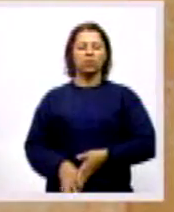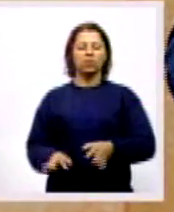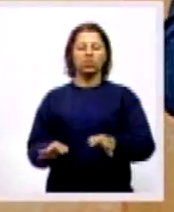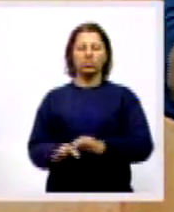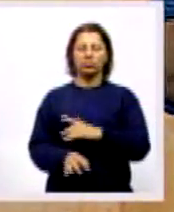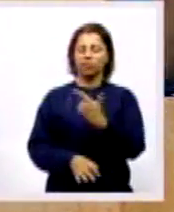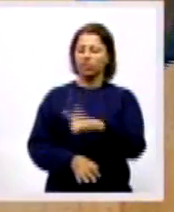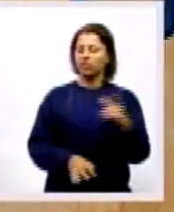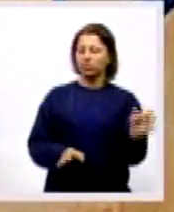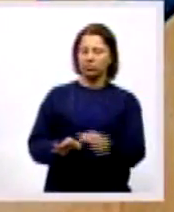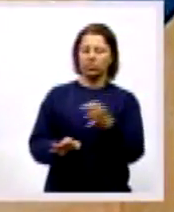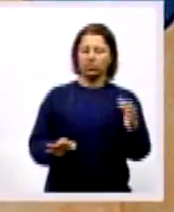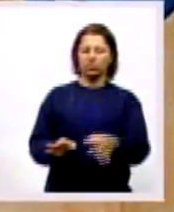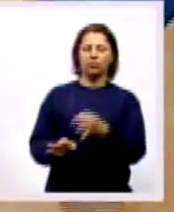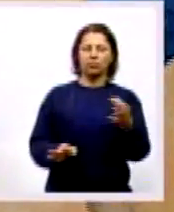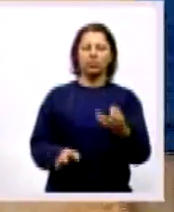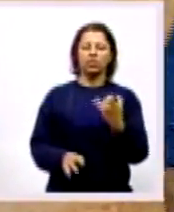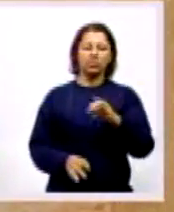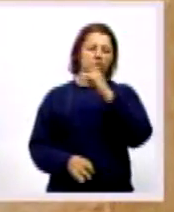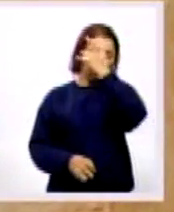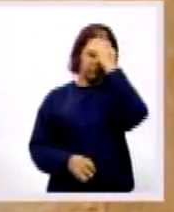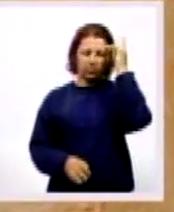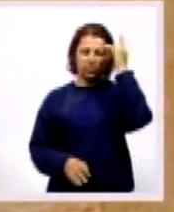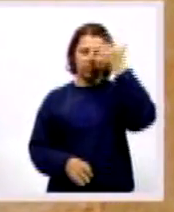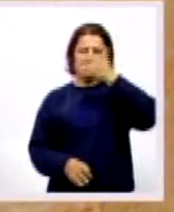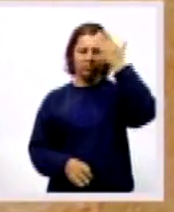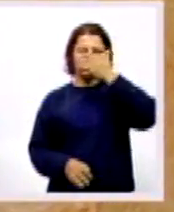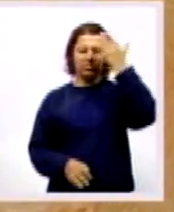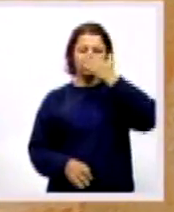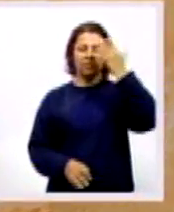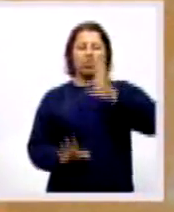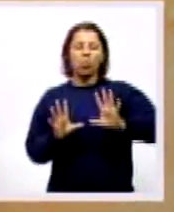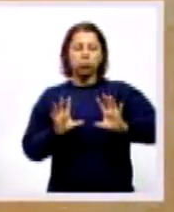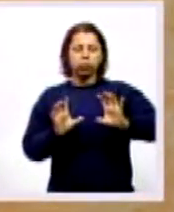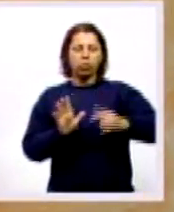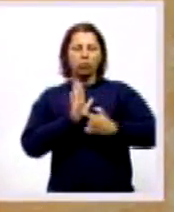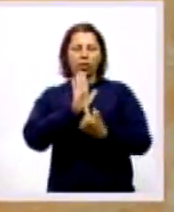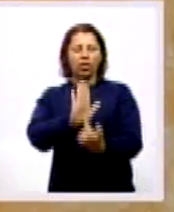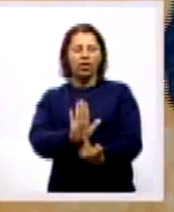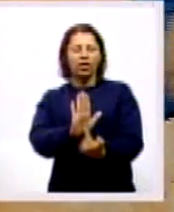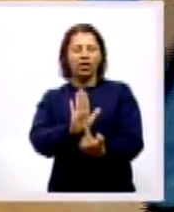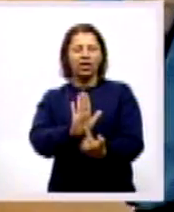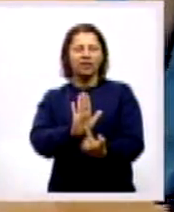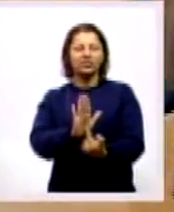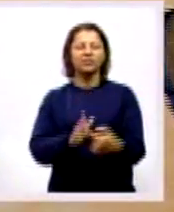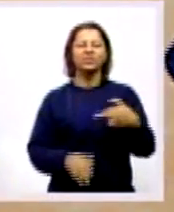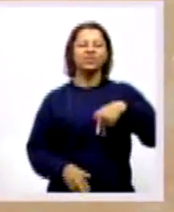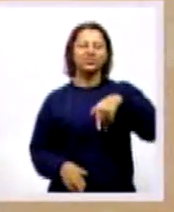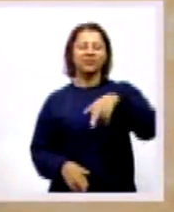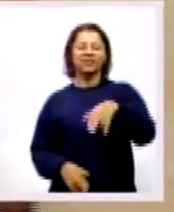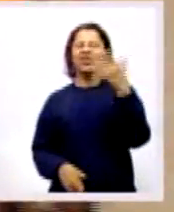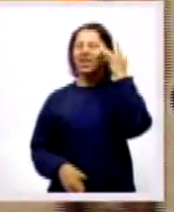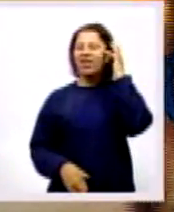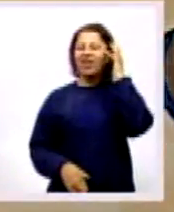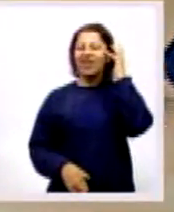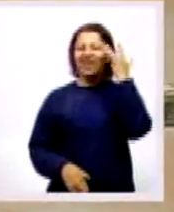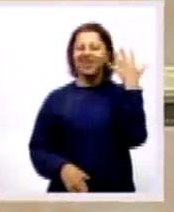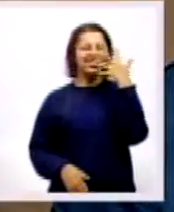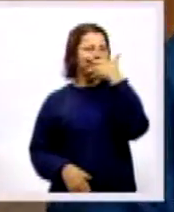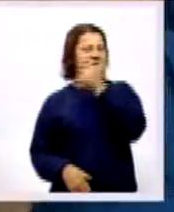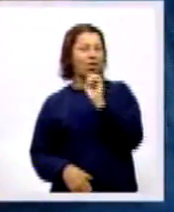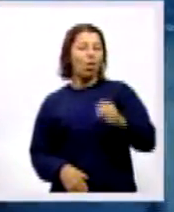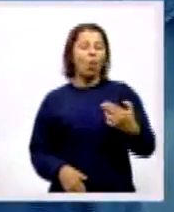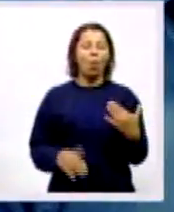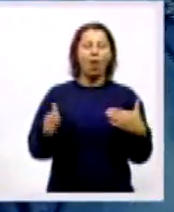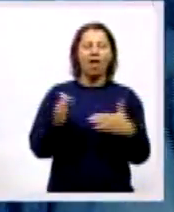A tristeza pior é quando a pessoa não viu que está descosturada bem no meio da bunda. Ela está andando, está achando que está abafando. Ou então